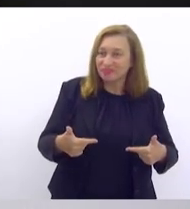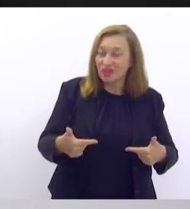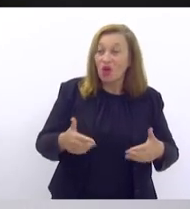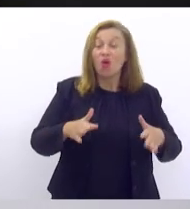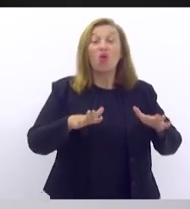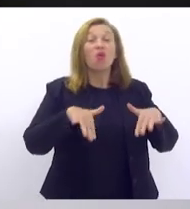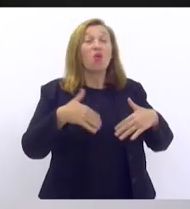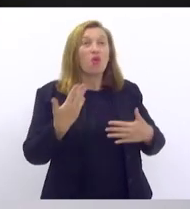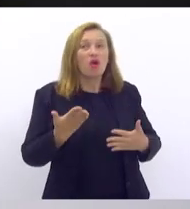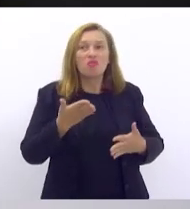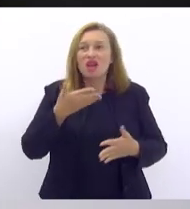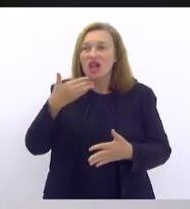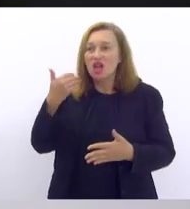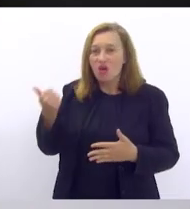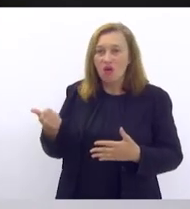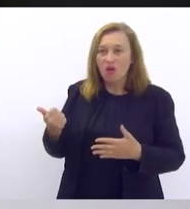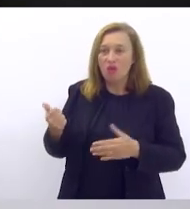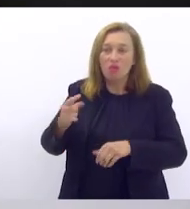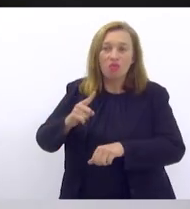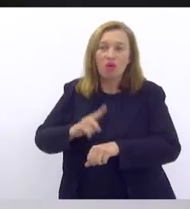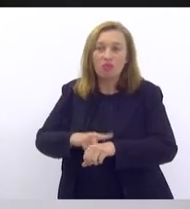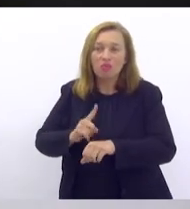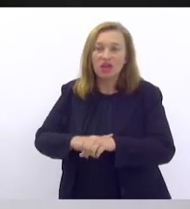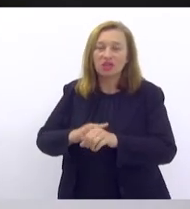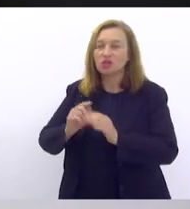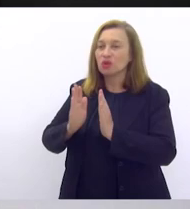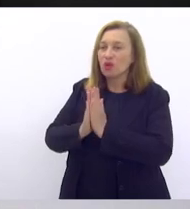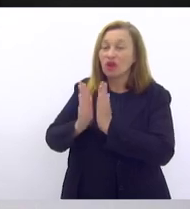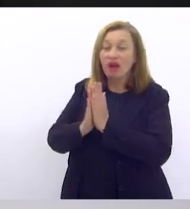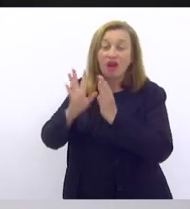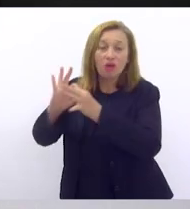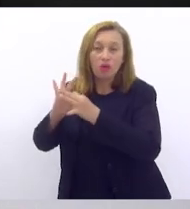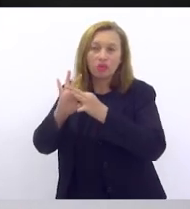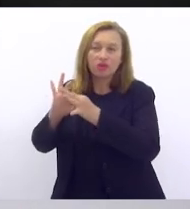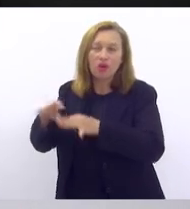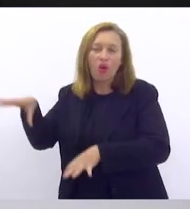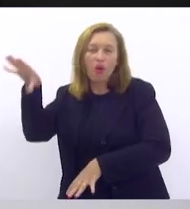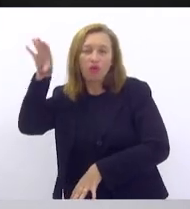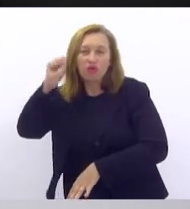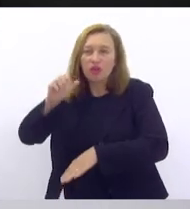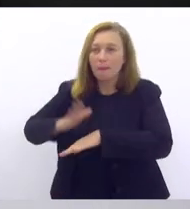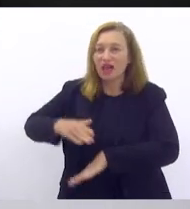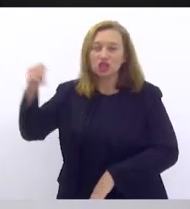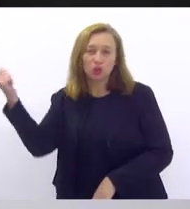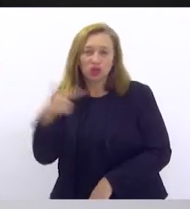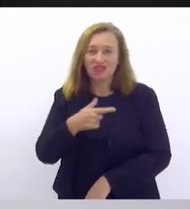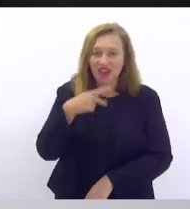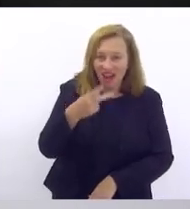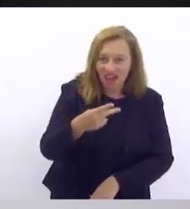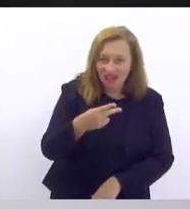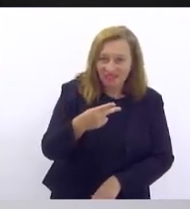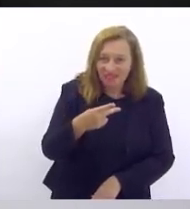Qual é a melhor maneira de congregar da melhor forma? Ouvir mais do que falar.